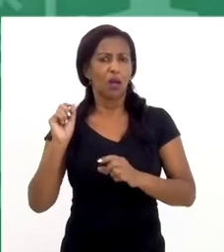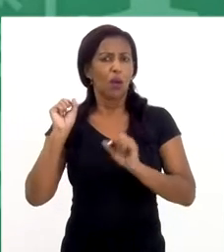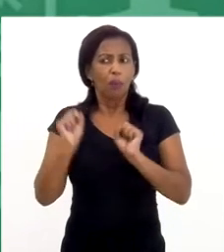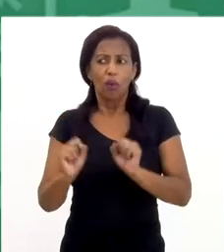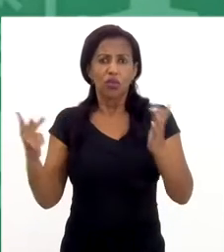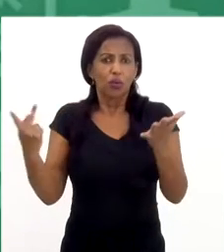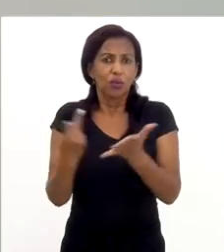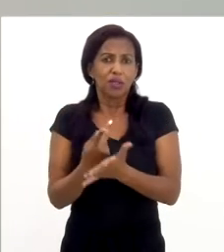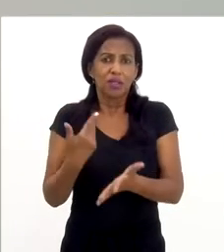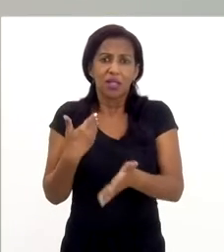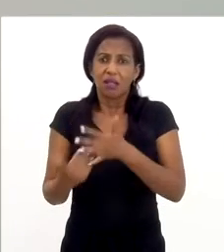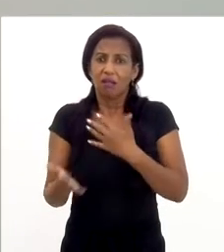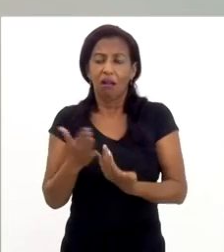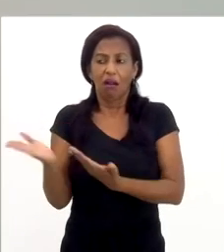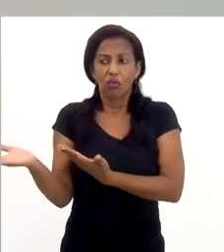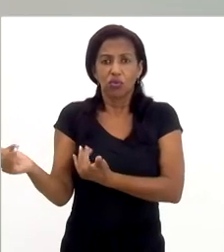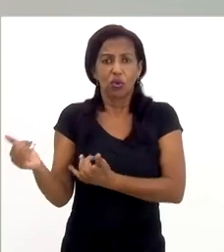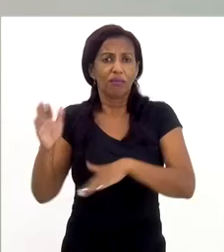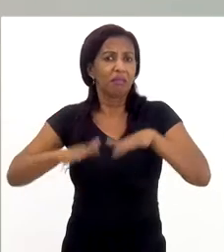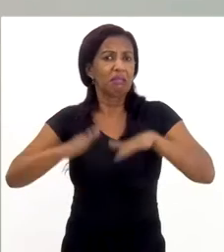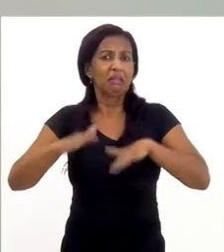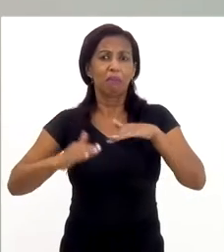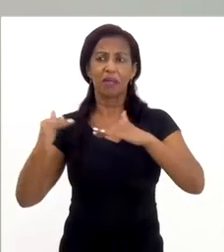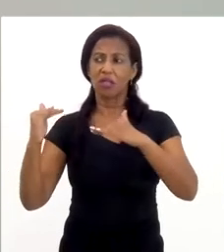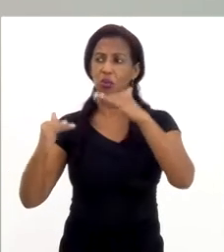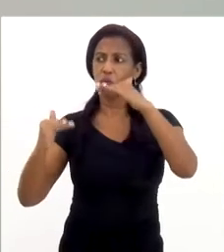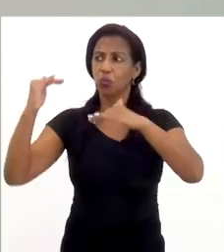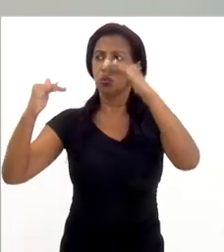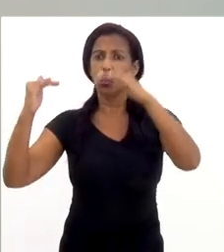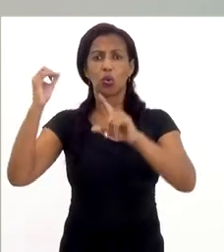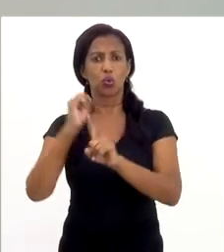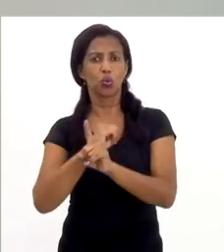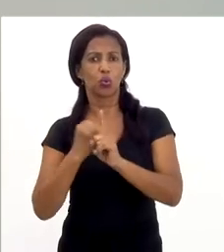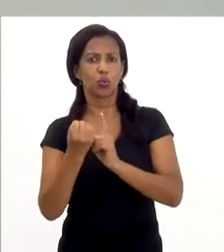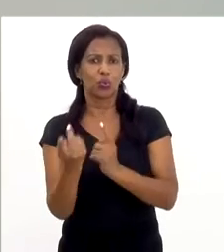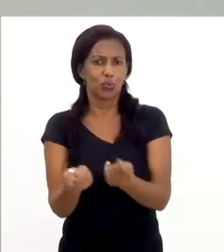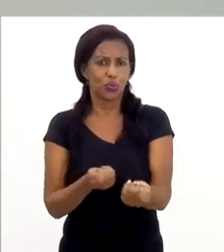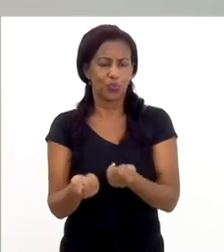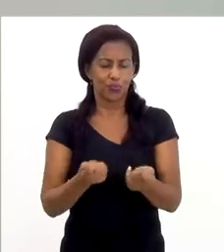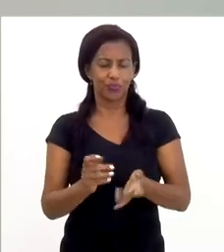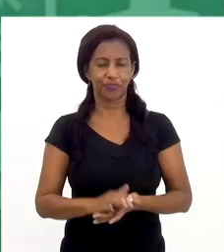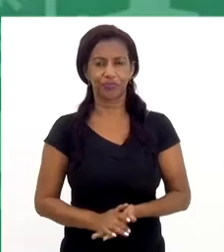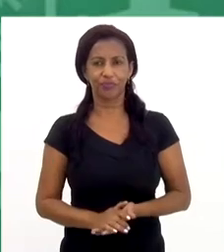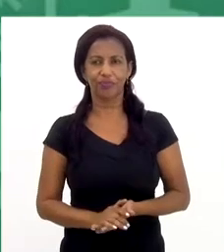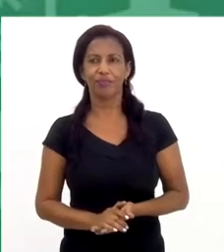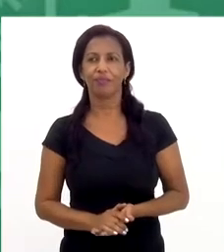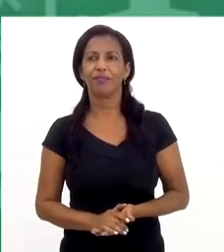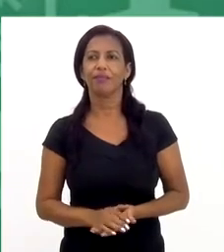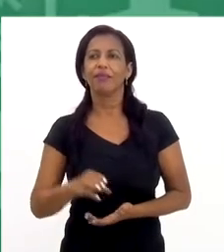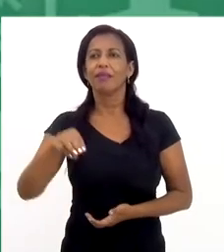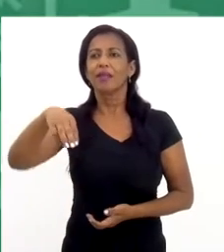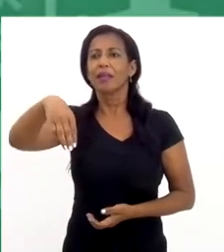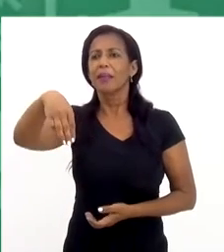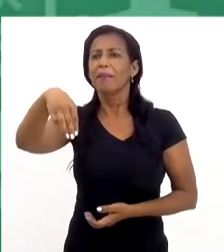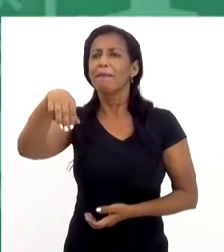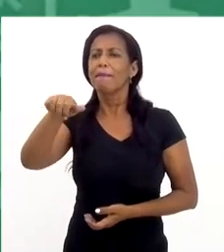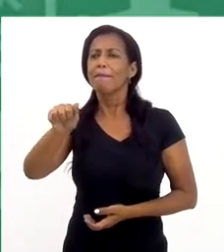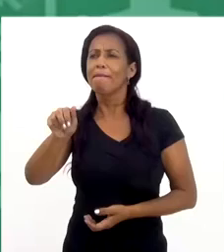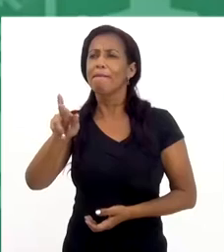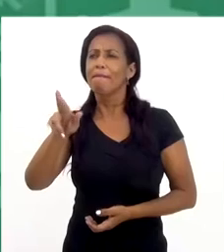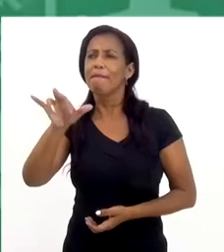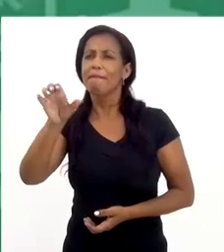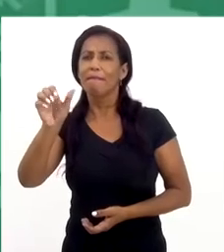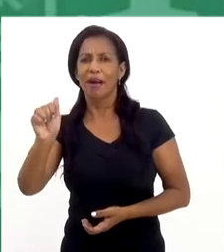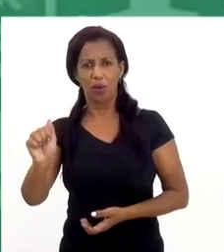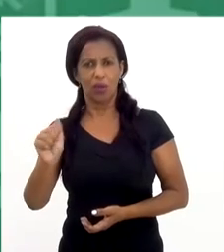vezes isso pode acontecer em qualquer adolescente independente do nível social económico Laura é quando a gente